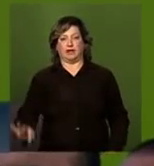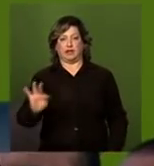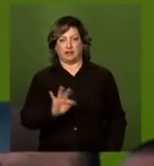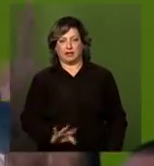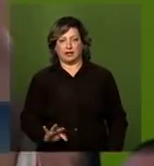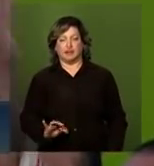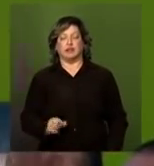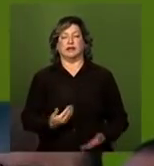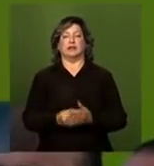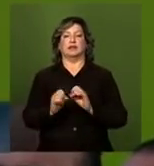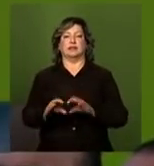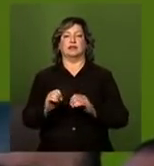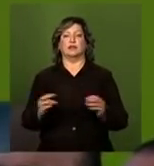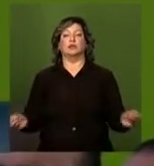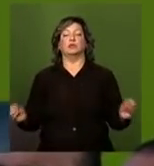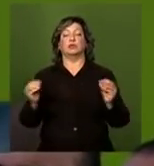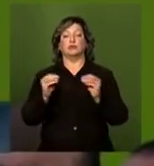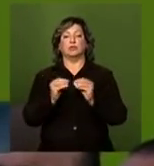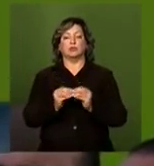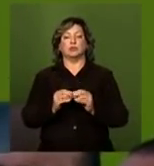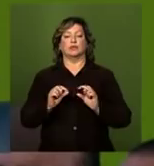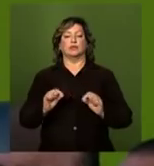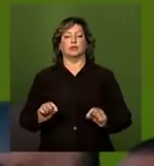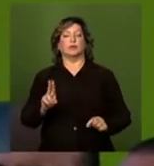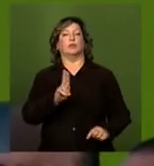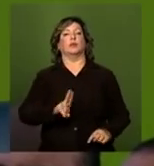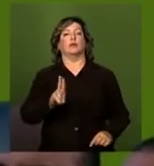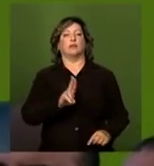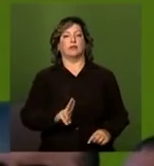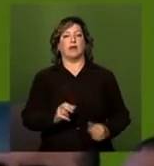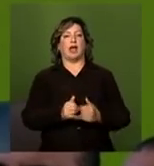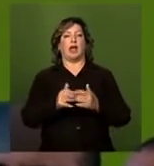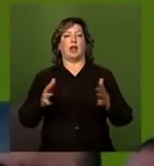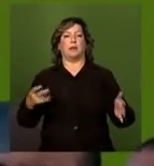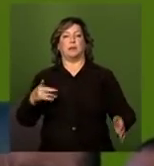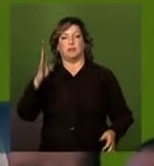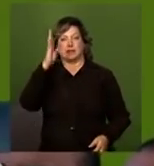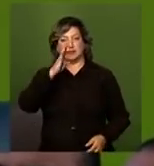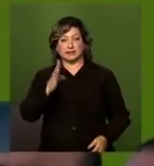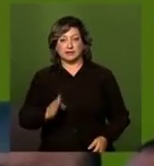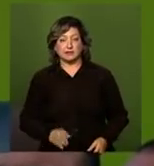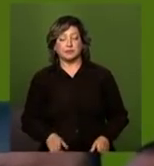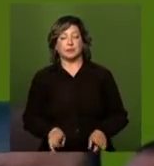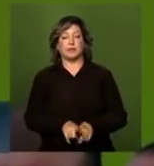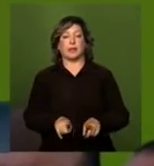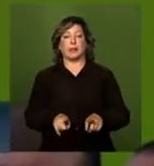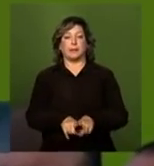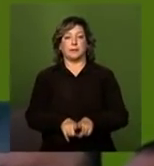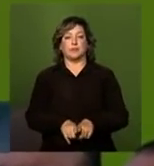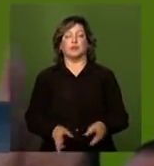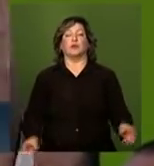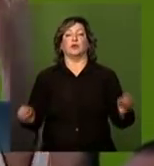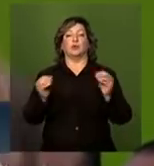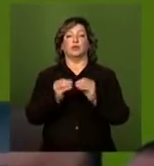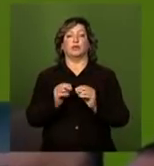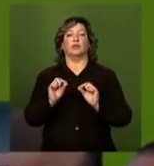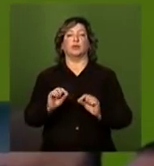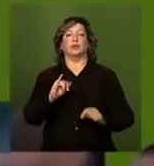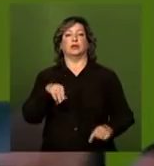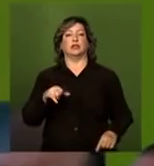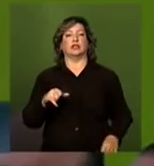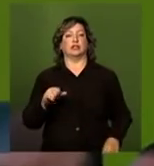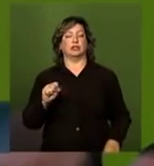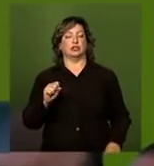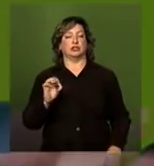ensino que se somou ao à Universidade Aberta do Brasil e que se somou também ao Instituto